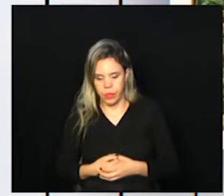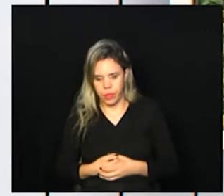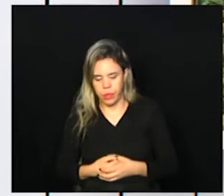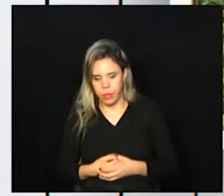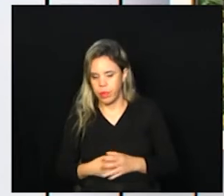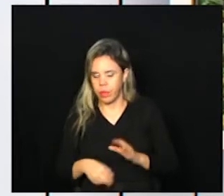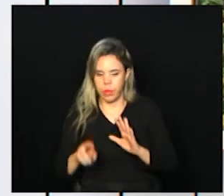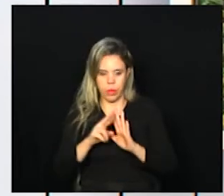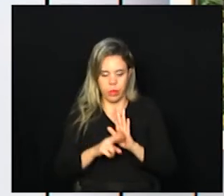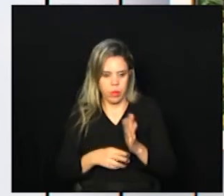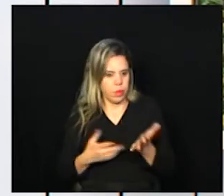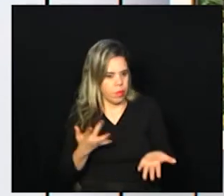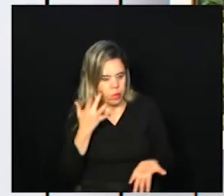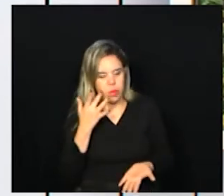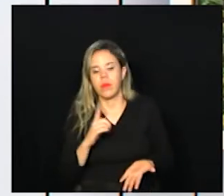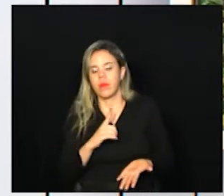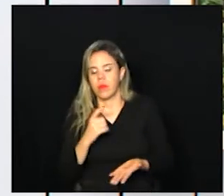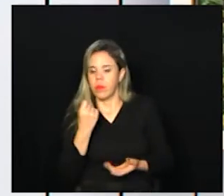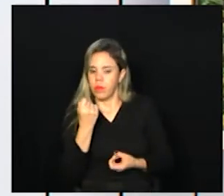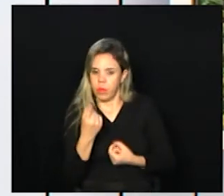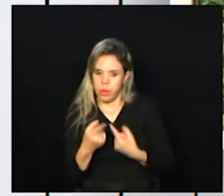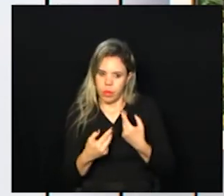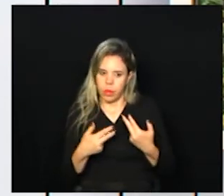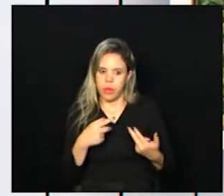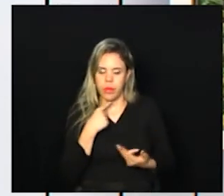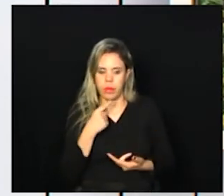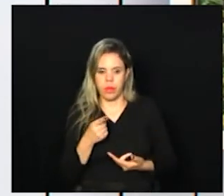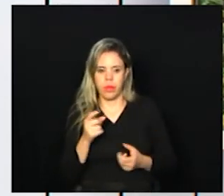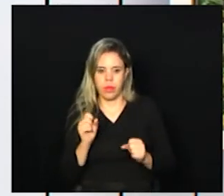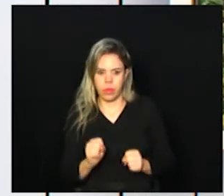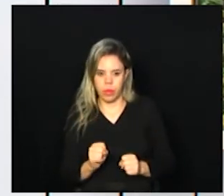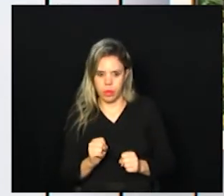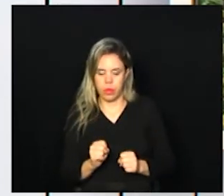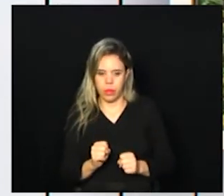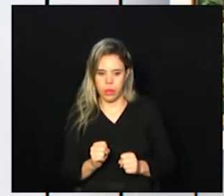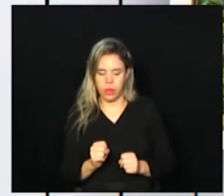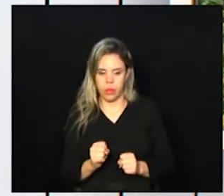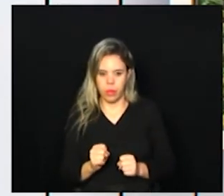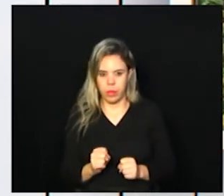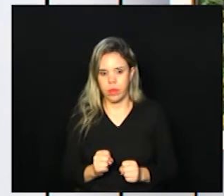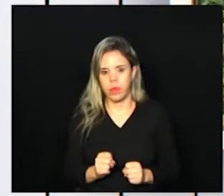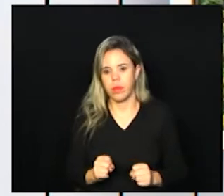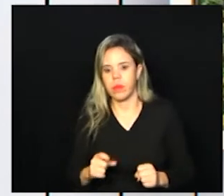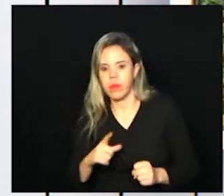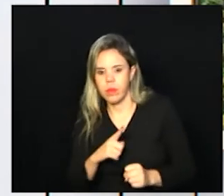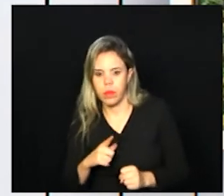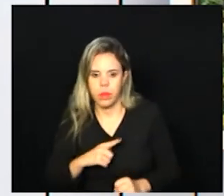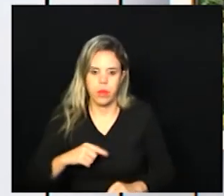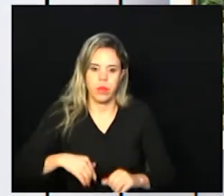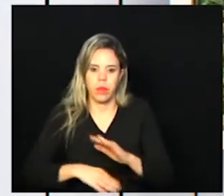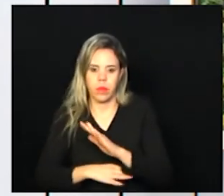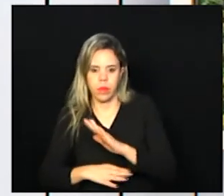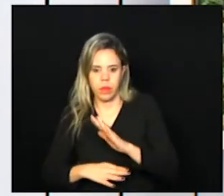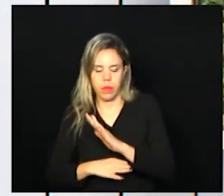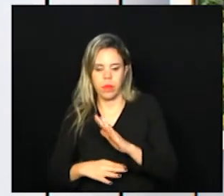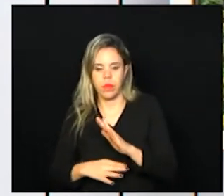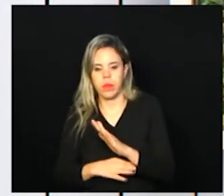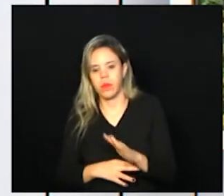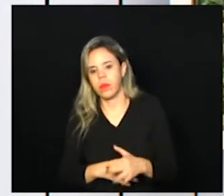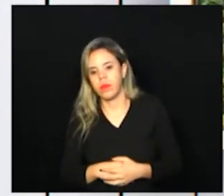diretriz? Então, assim, eu acho que tem algumas questões ali que poderiam ter passado pela Câmara, que aí não estou